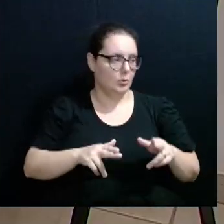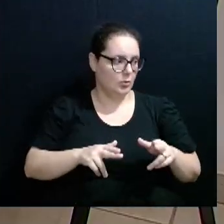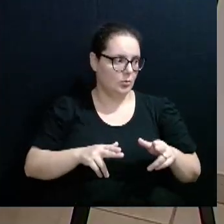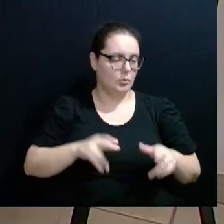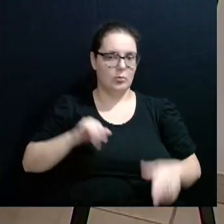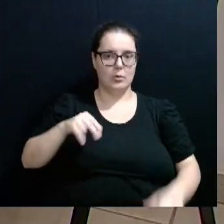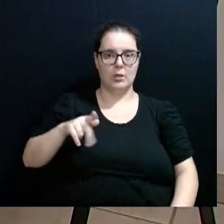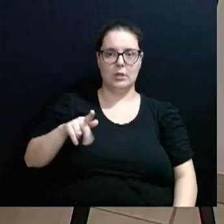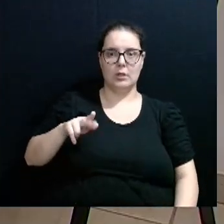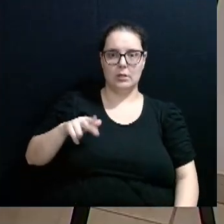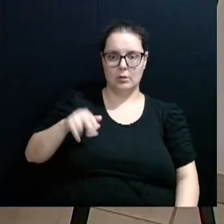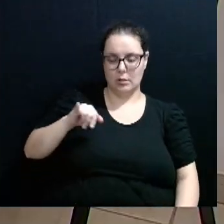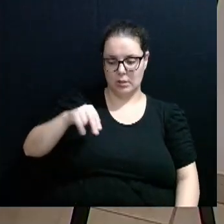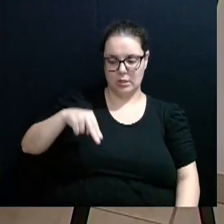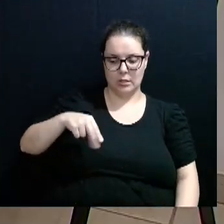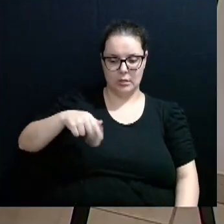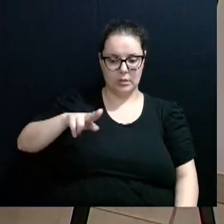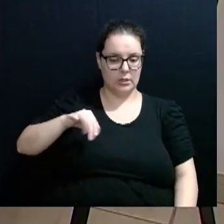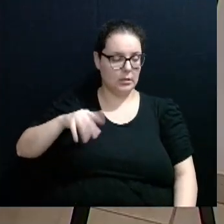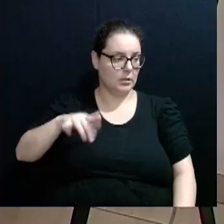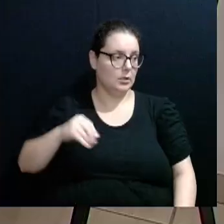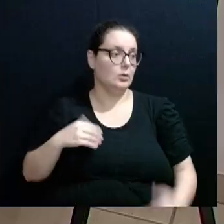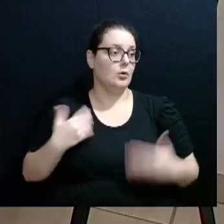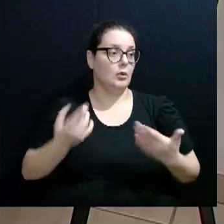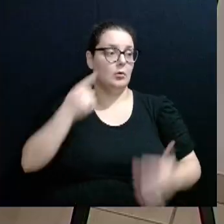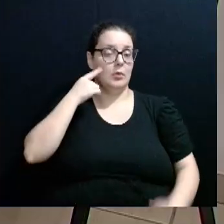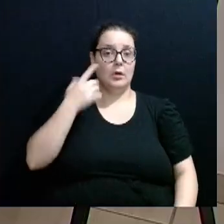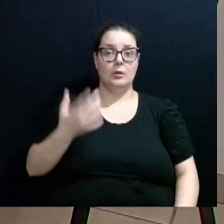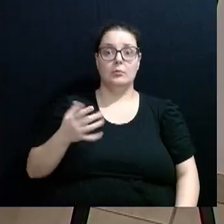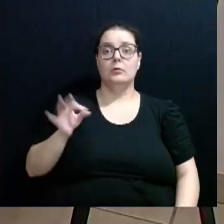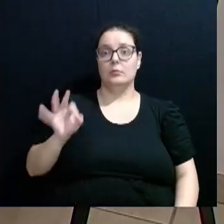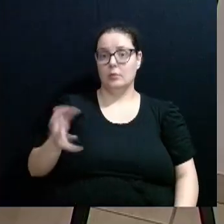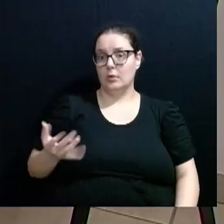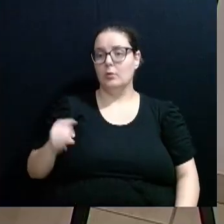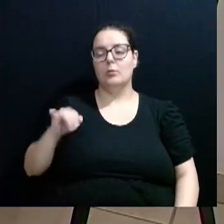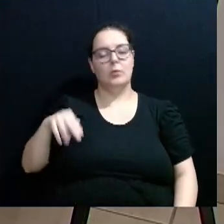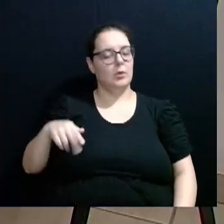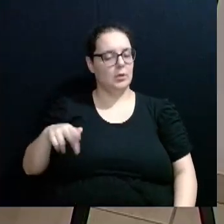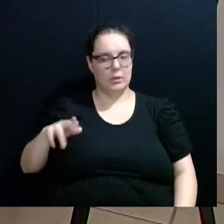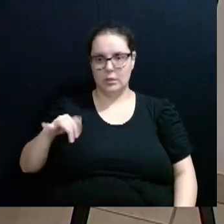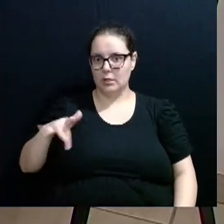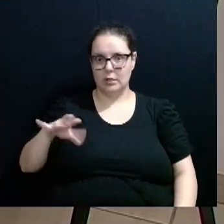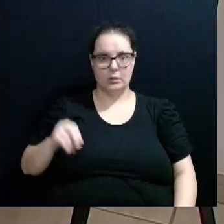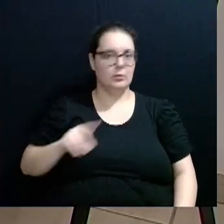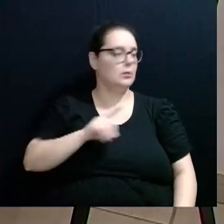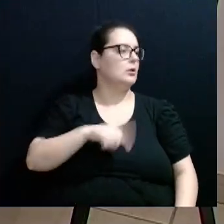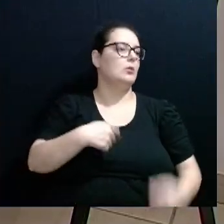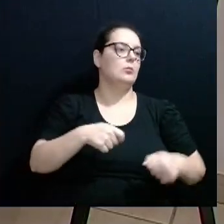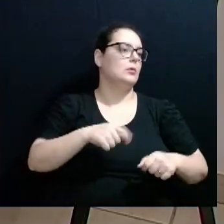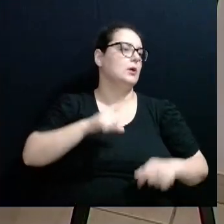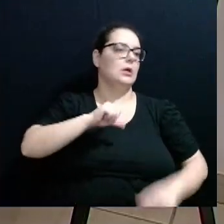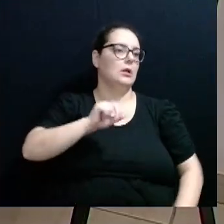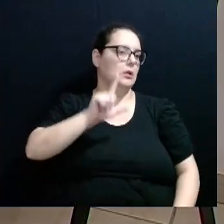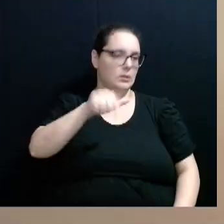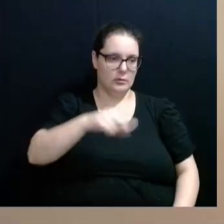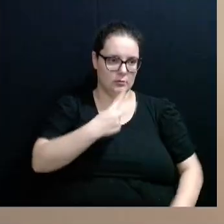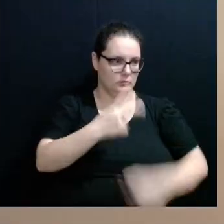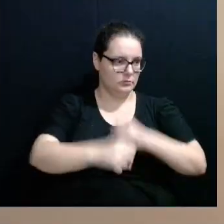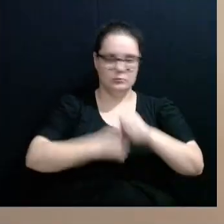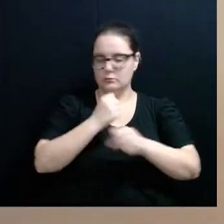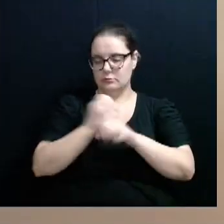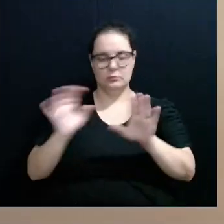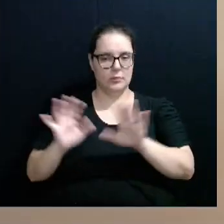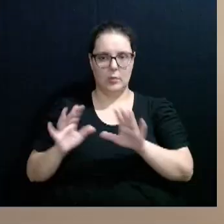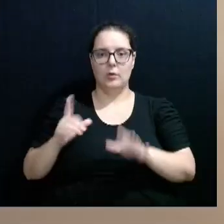normal. Qual é a ideia? Ser inquilino normal. Ele não precisa sair depois de 2 anos. Existe um contrato de